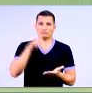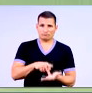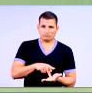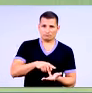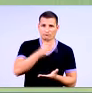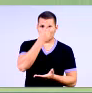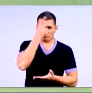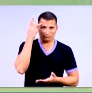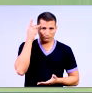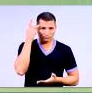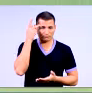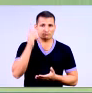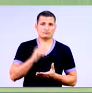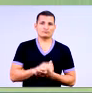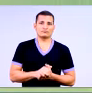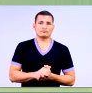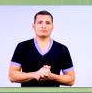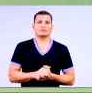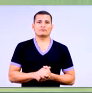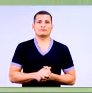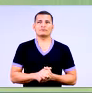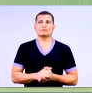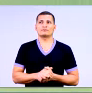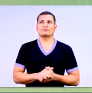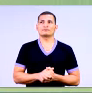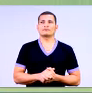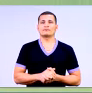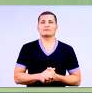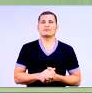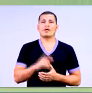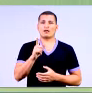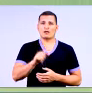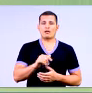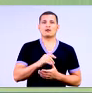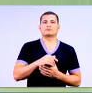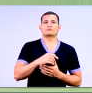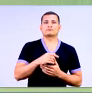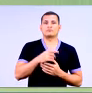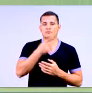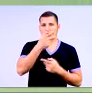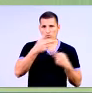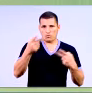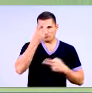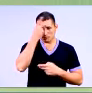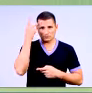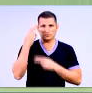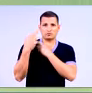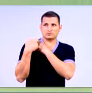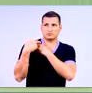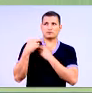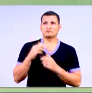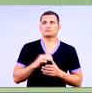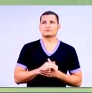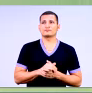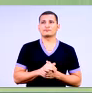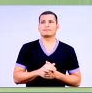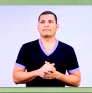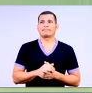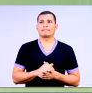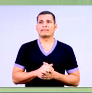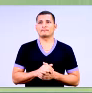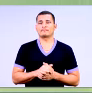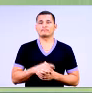supõe primordialmente a restauração do sujeito responsável. Então, o que Morin traz é a ideia